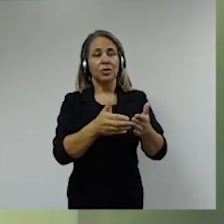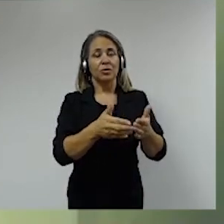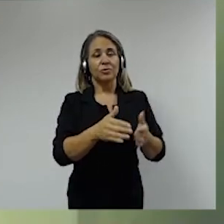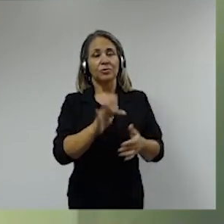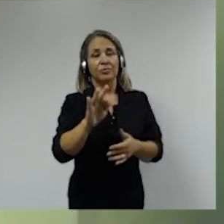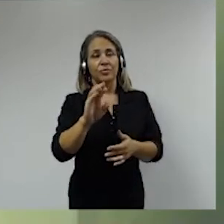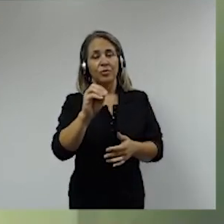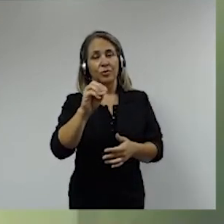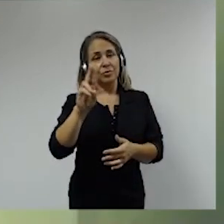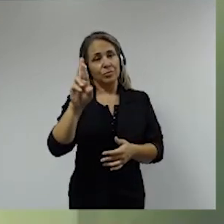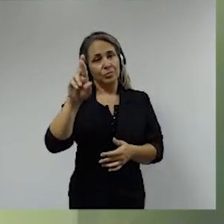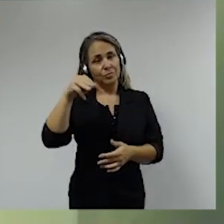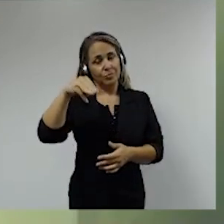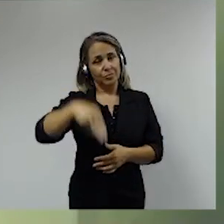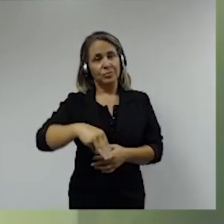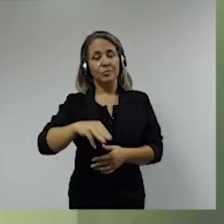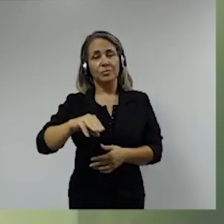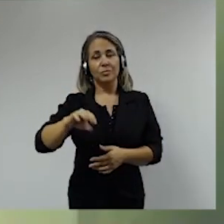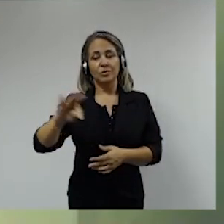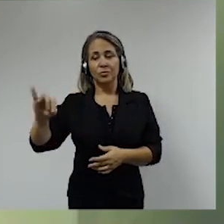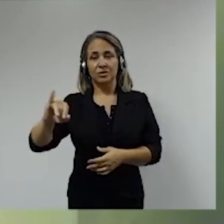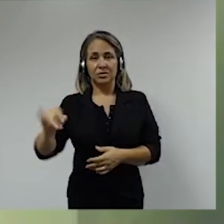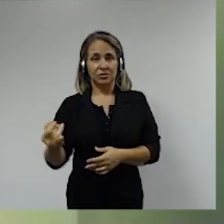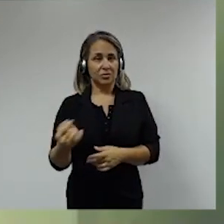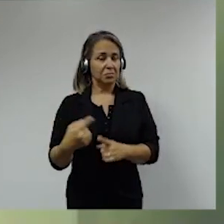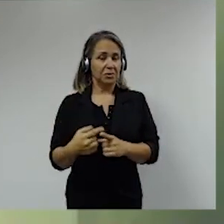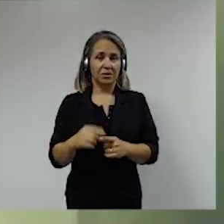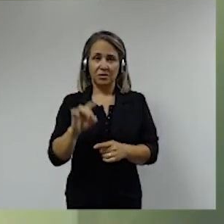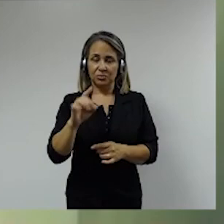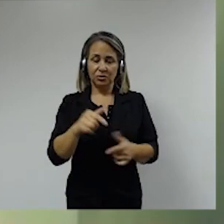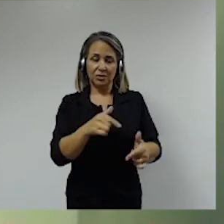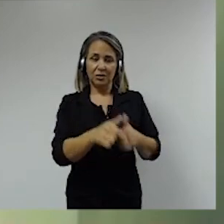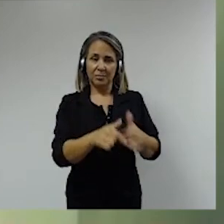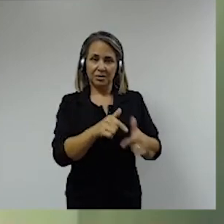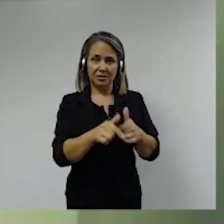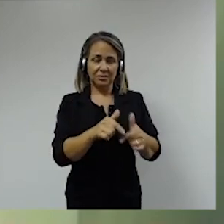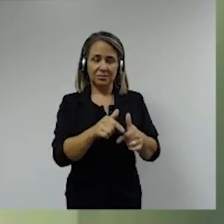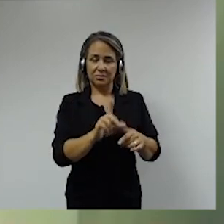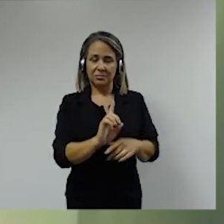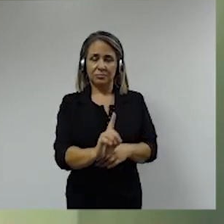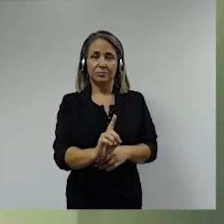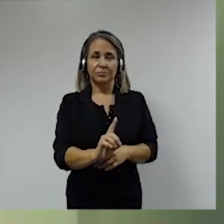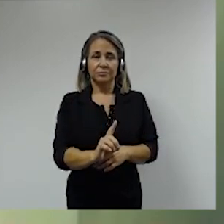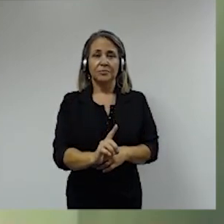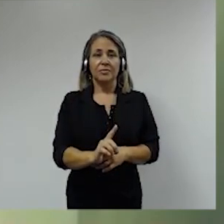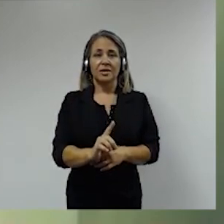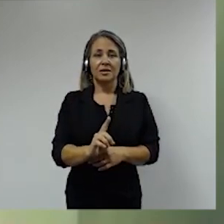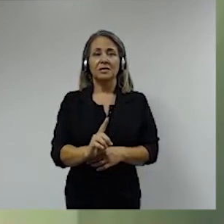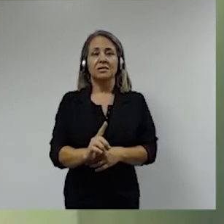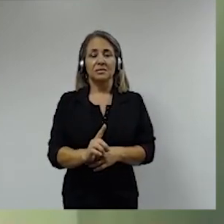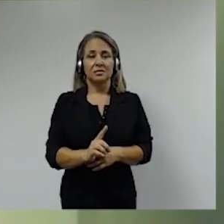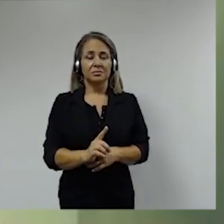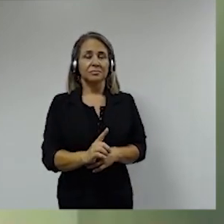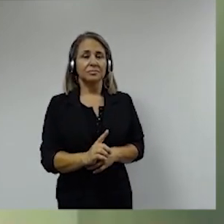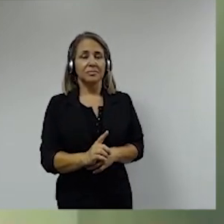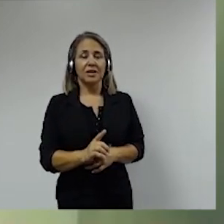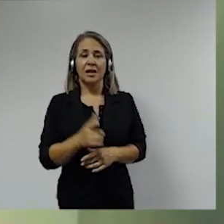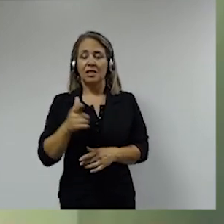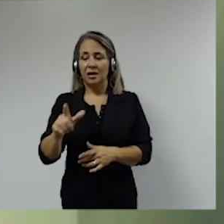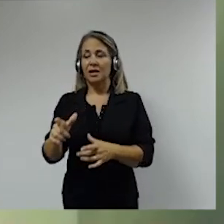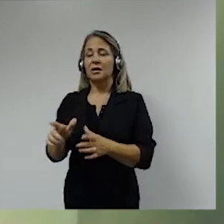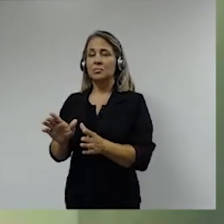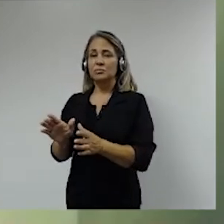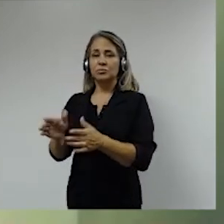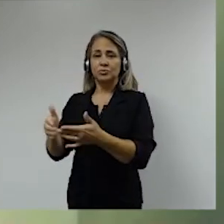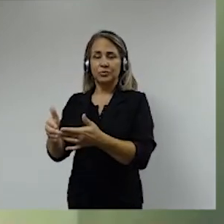fórum do TJ, porque não é só o fórum trabalhista que está fechado. Justiça Federal está fechado, o Tribunal de Justiça está